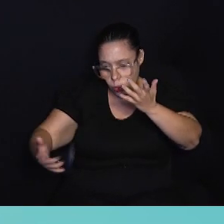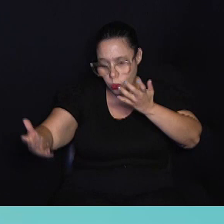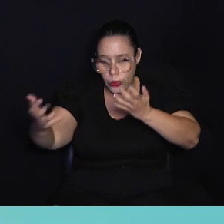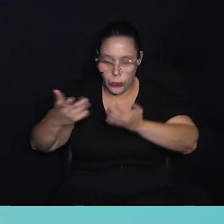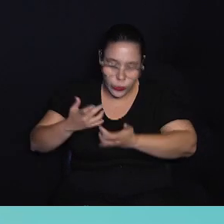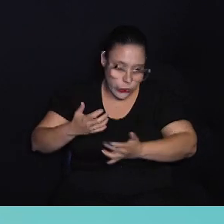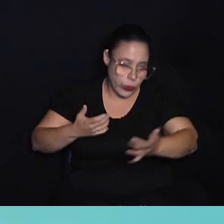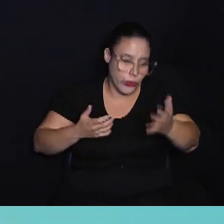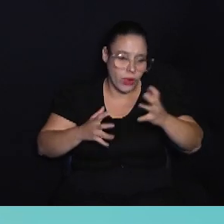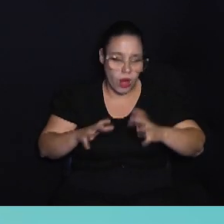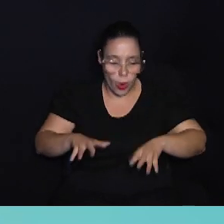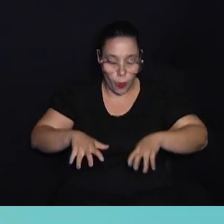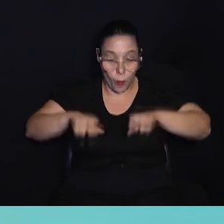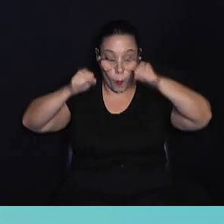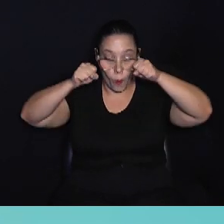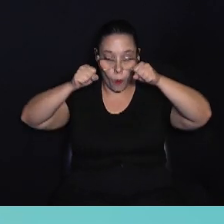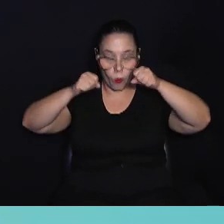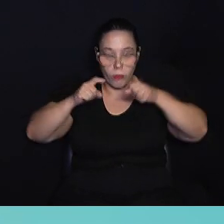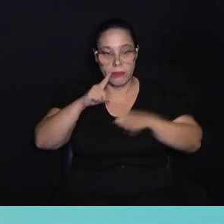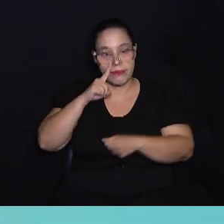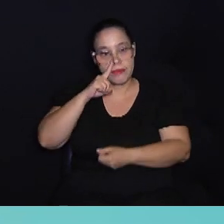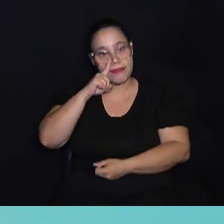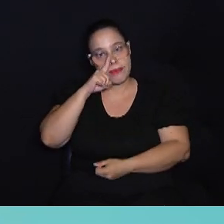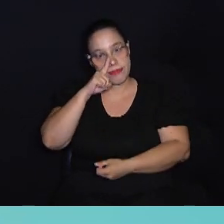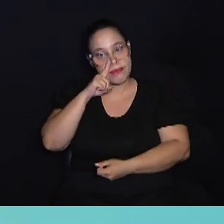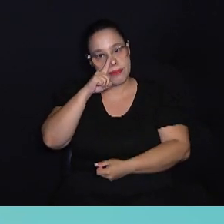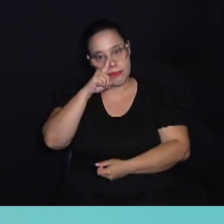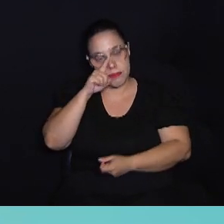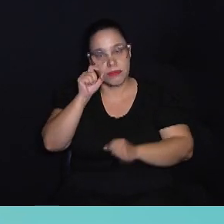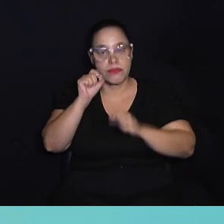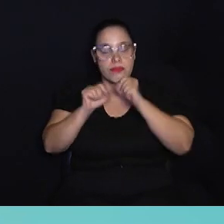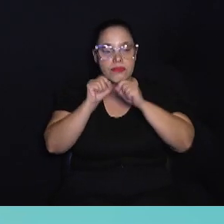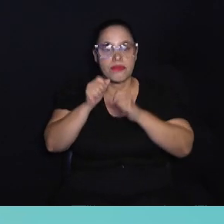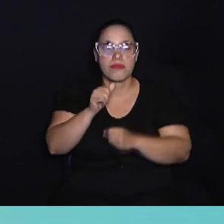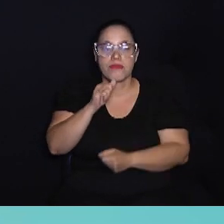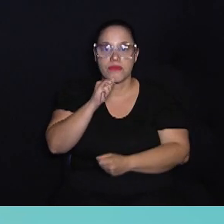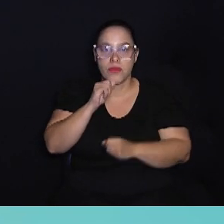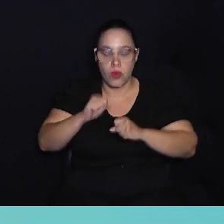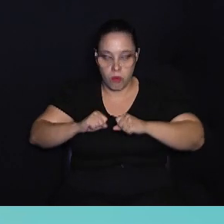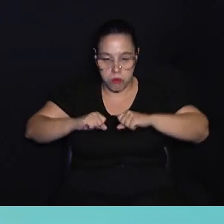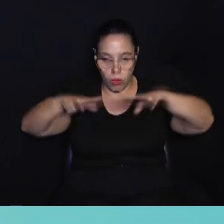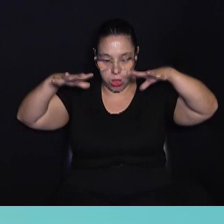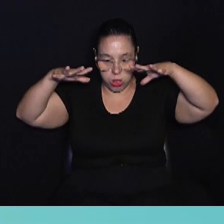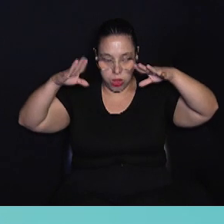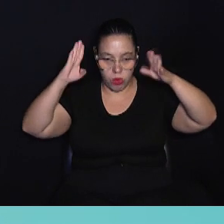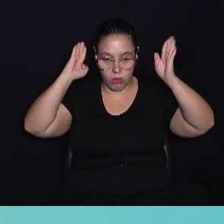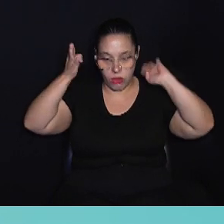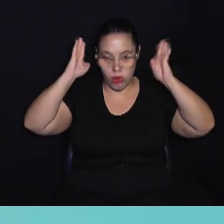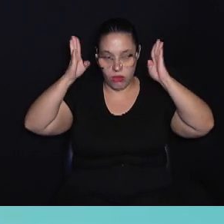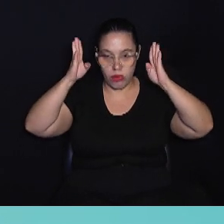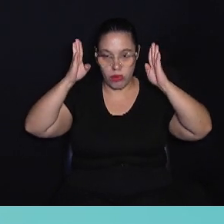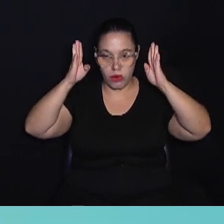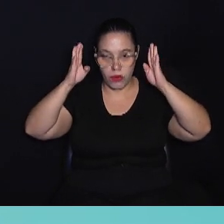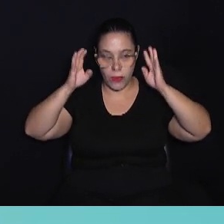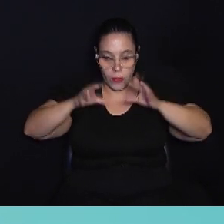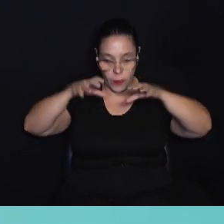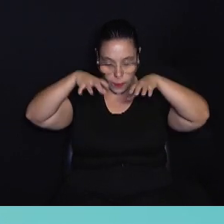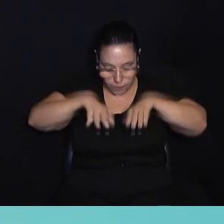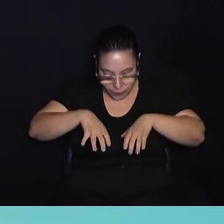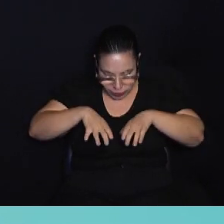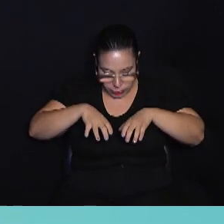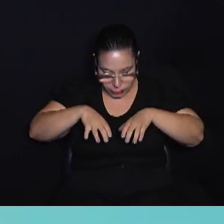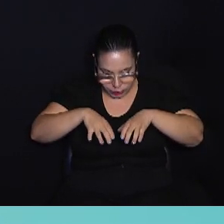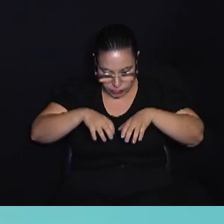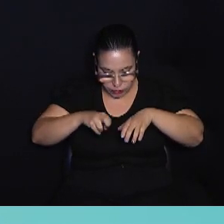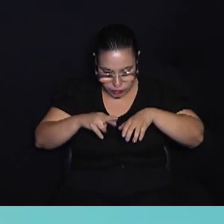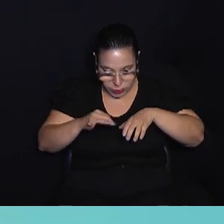se alastrar potencializado pelo tempo seco, aumentando o risco de situações como, por exemplo, a explosão de um caminhão após ter